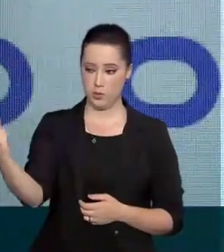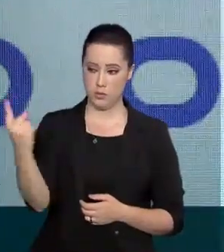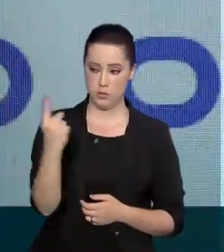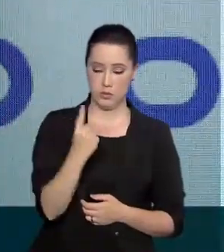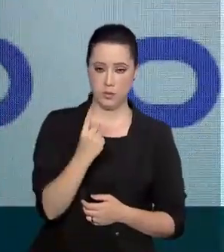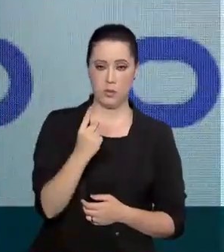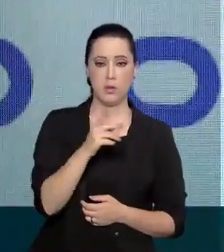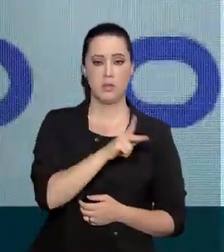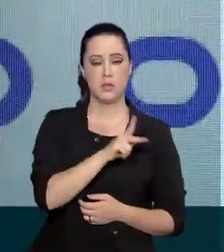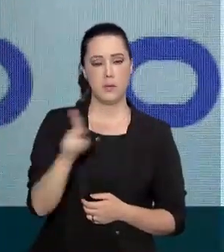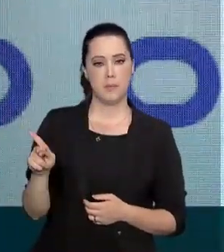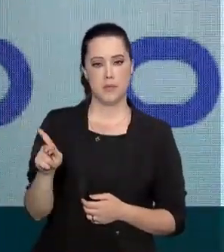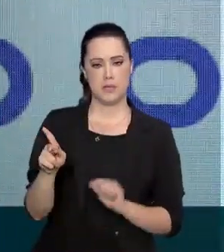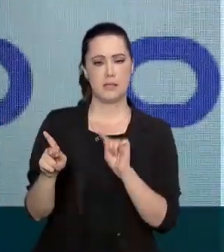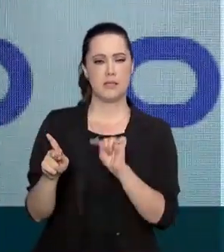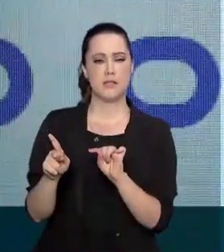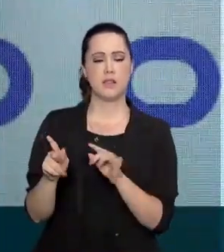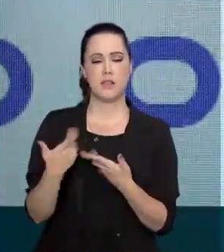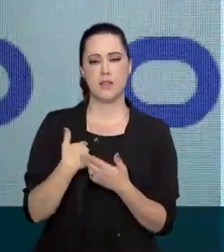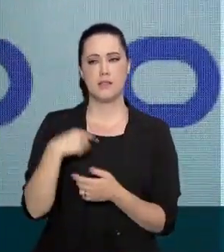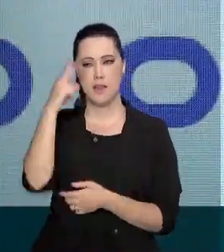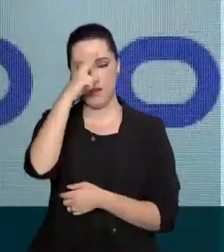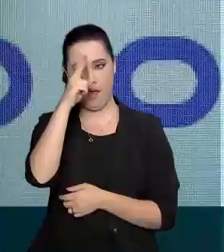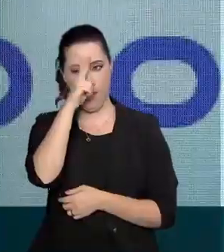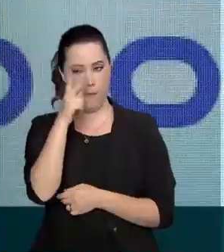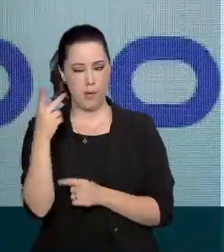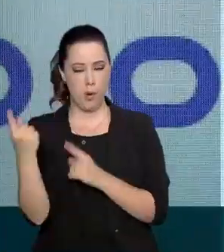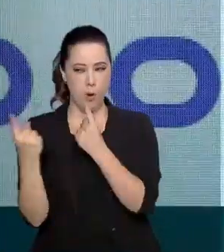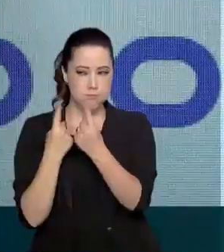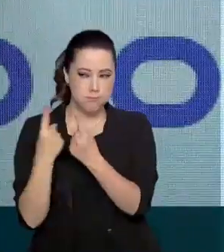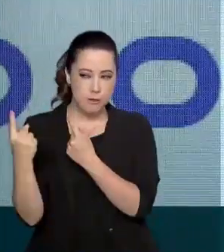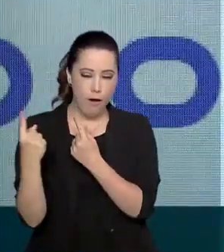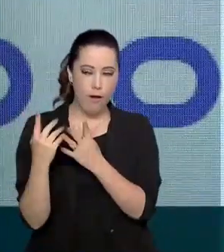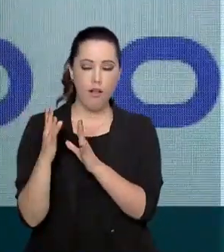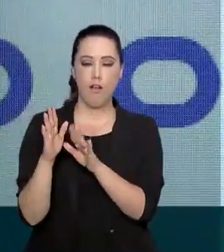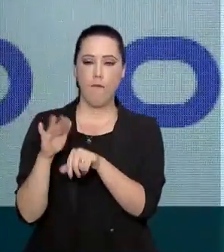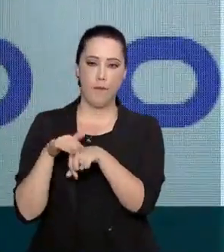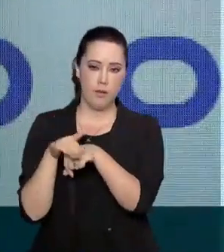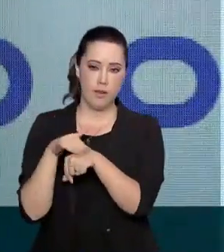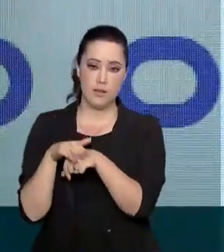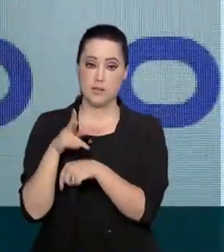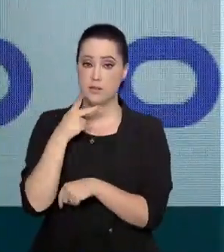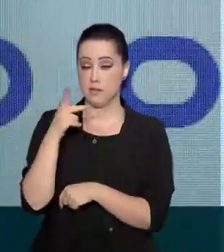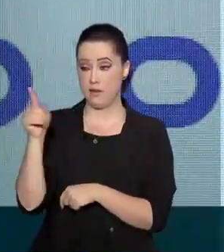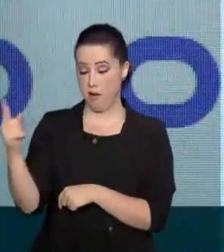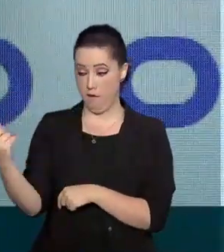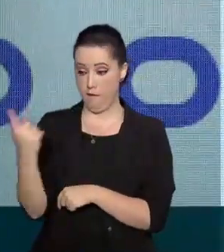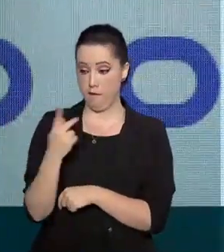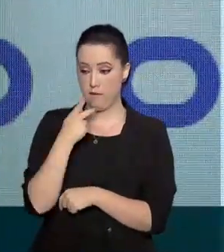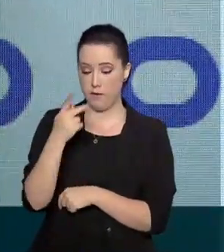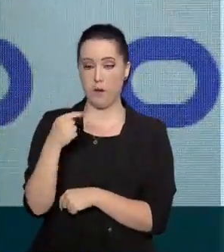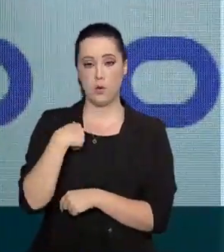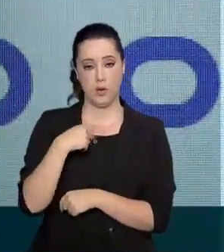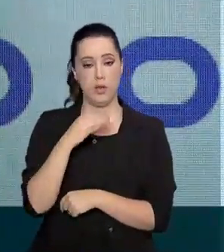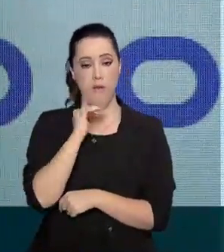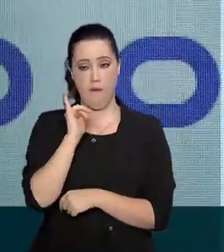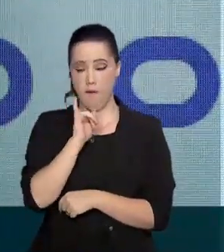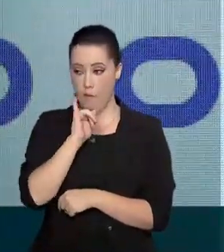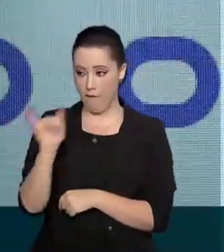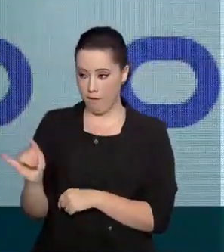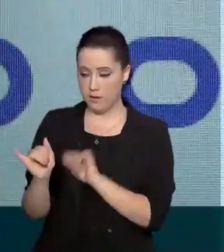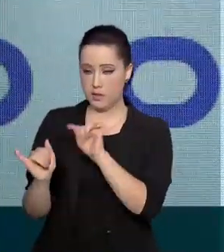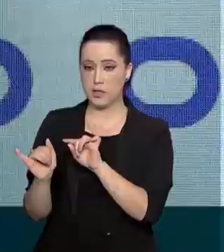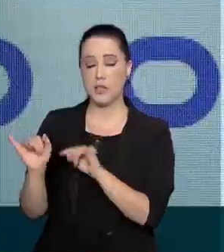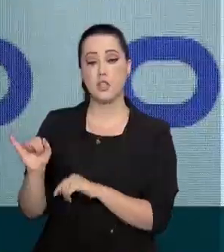e lembrou-me uma passagem durante a campanha. Ele falou que eu havia dito para ele durante a campanha que em